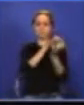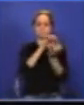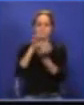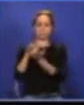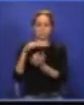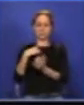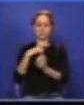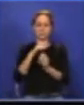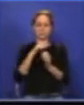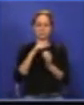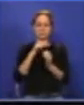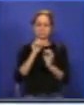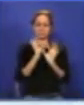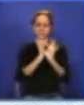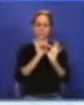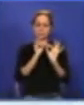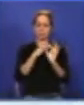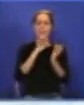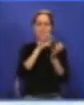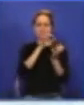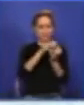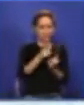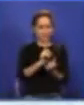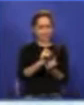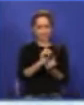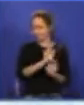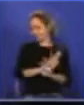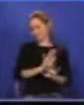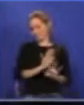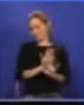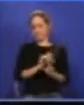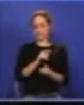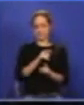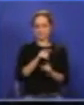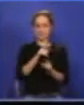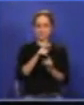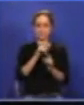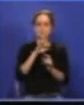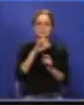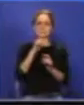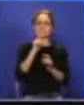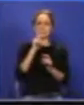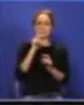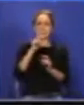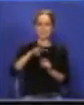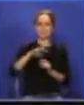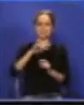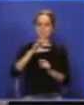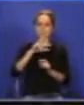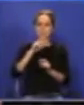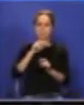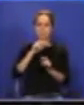Posso mexer? Estéticos. Não mordem, pois não? Não. Sim, então esse é um diga. Aparelho de cerâmica em que as pecinhas que